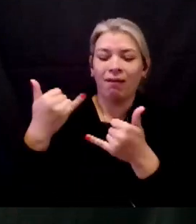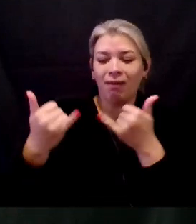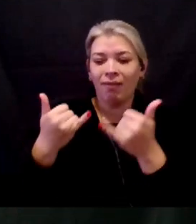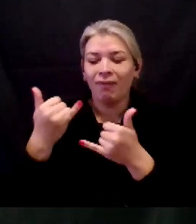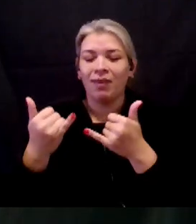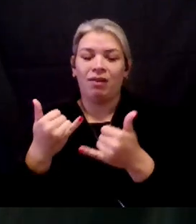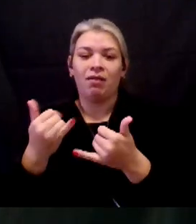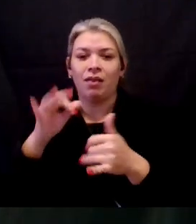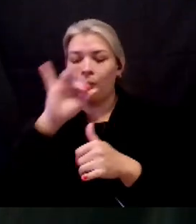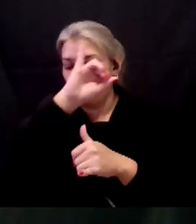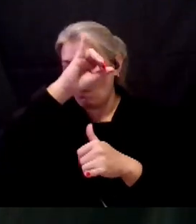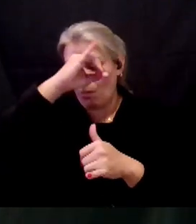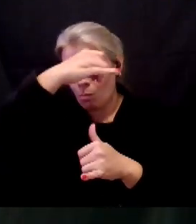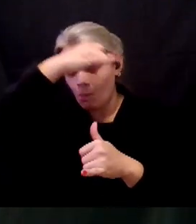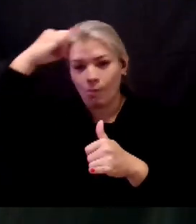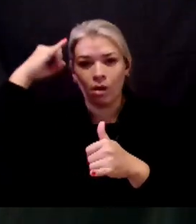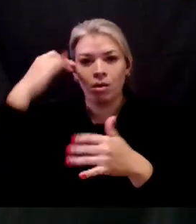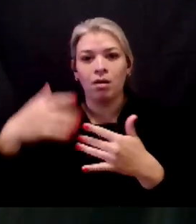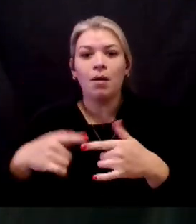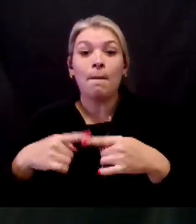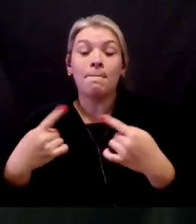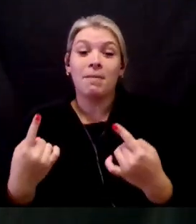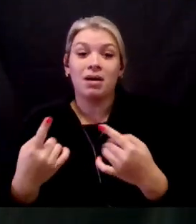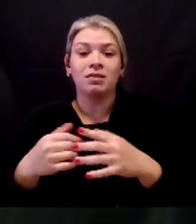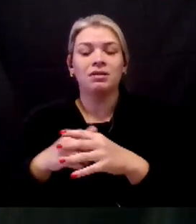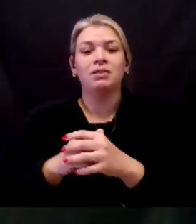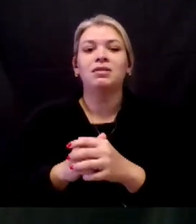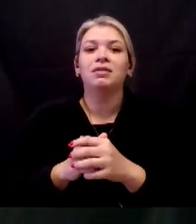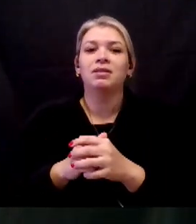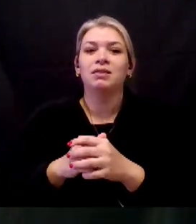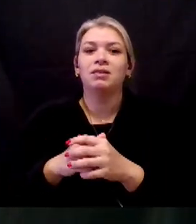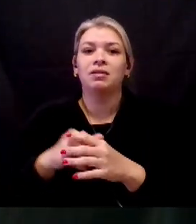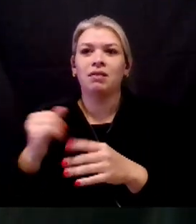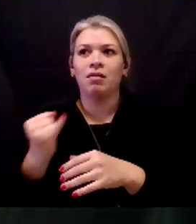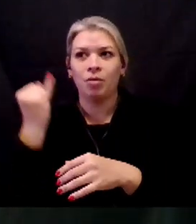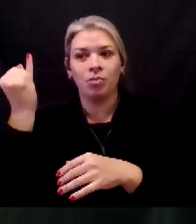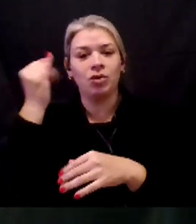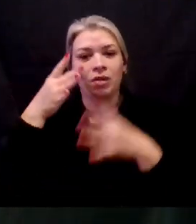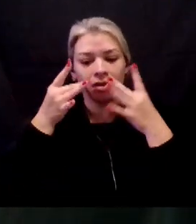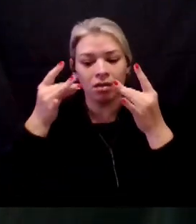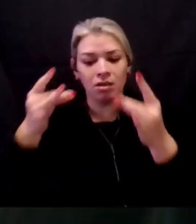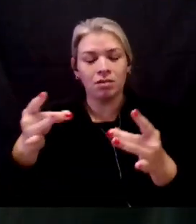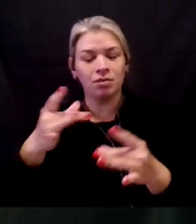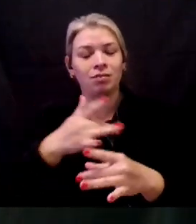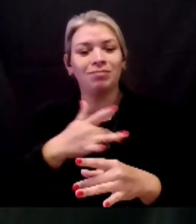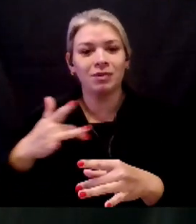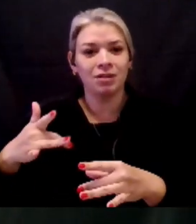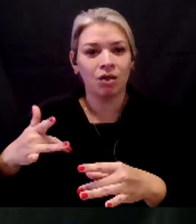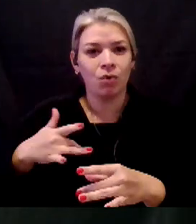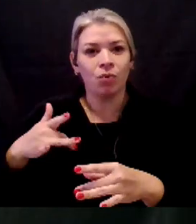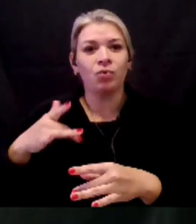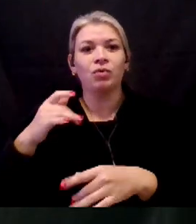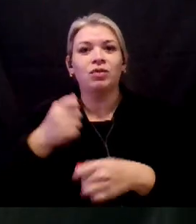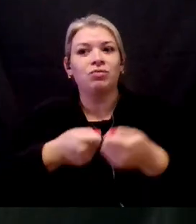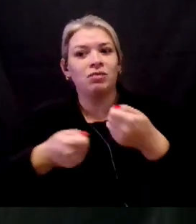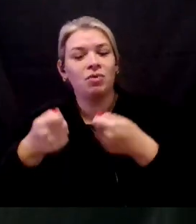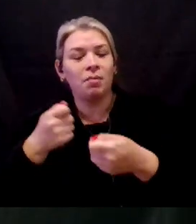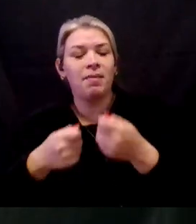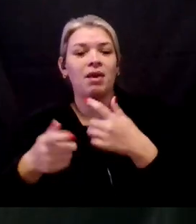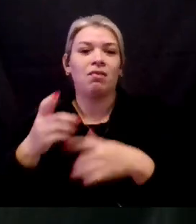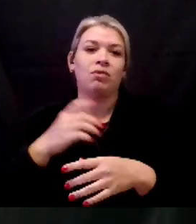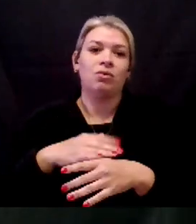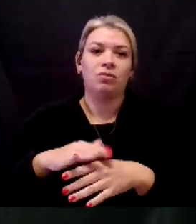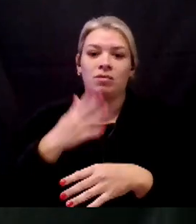para a saúde da pele, para a autoestima e para o desenvolvimento emocional da criança. O fenômeno